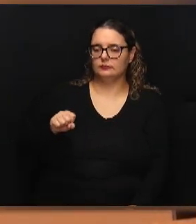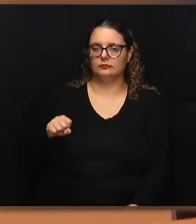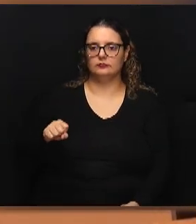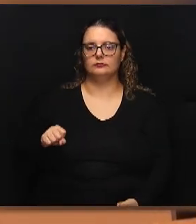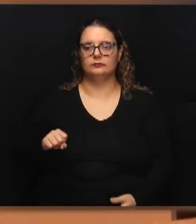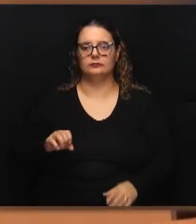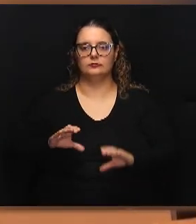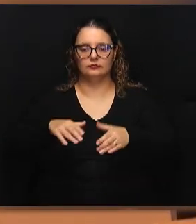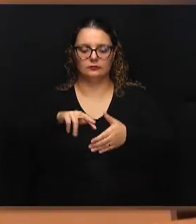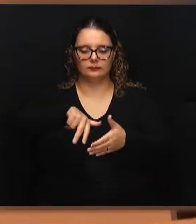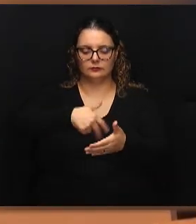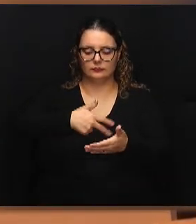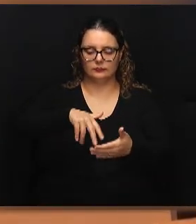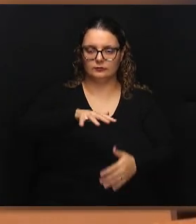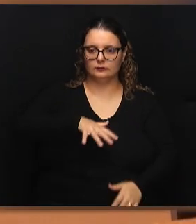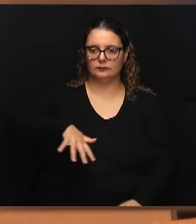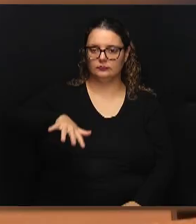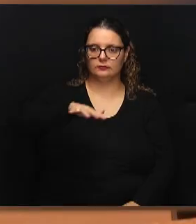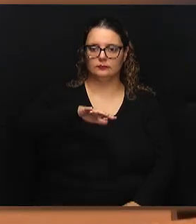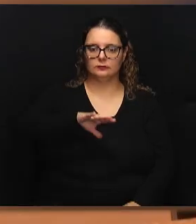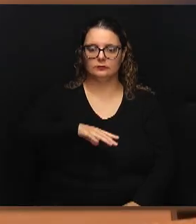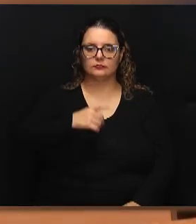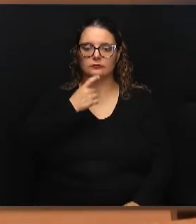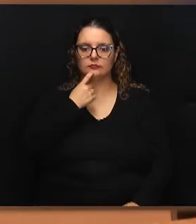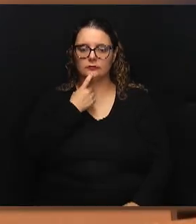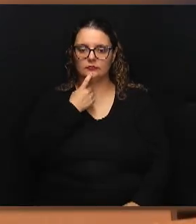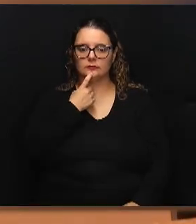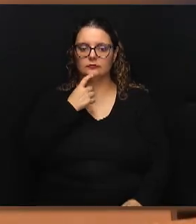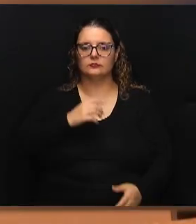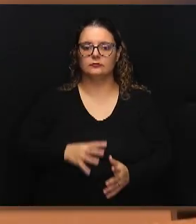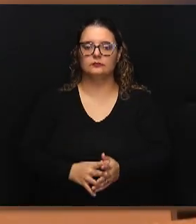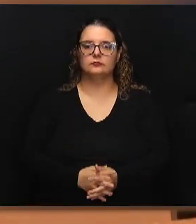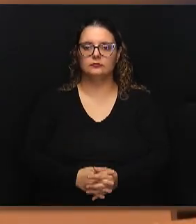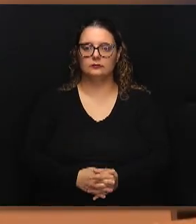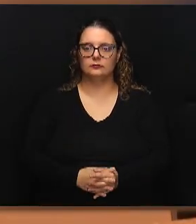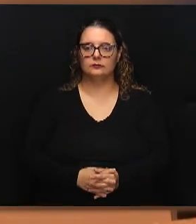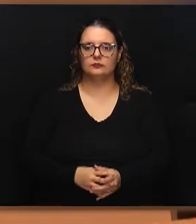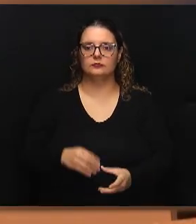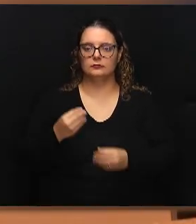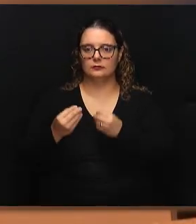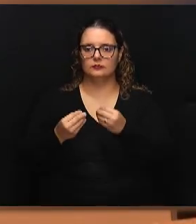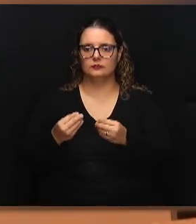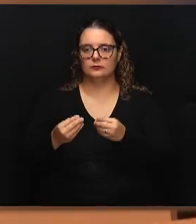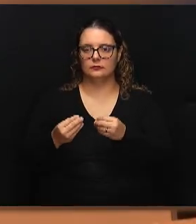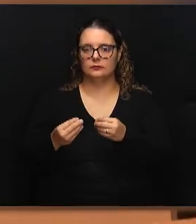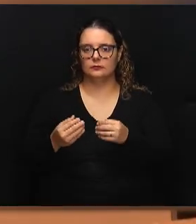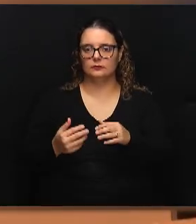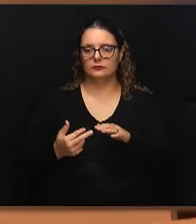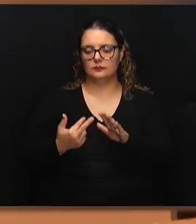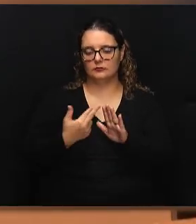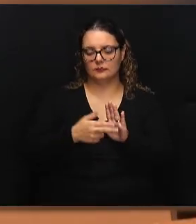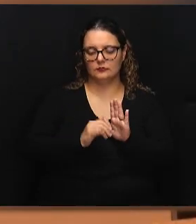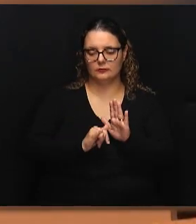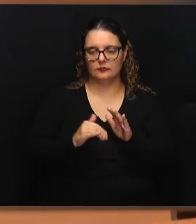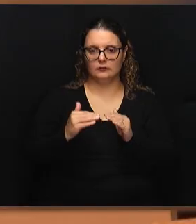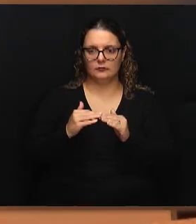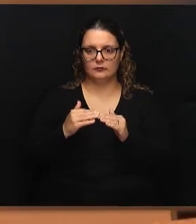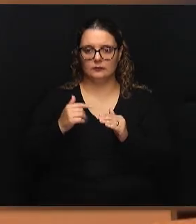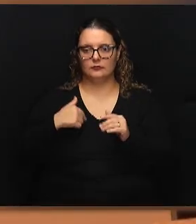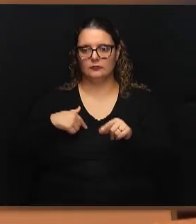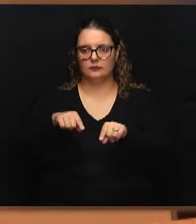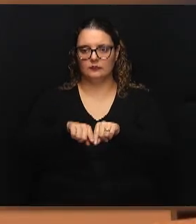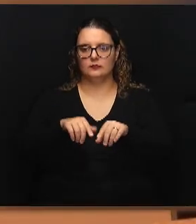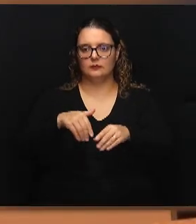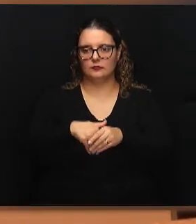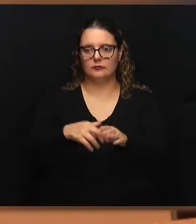hop no âmbito do município de Campinas. Como parecer favorável, eu também acompanho o relator